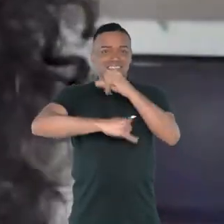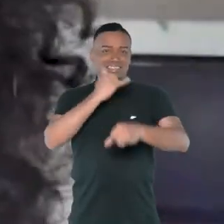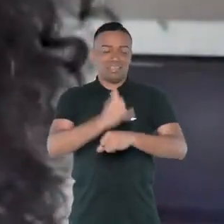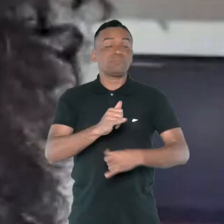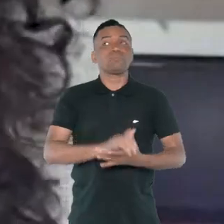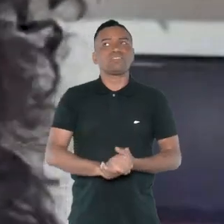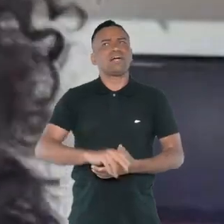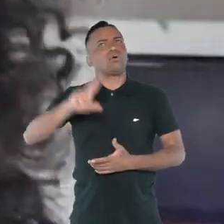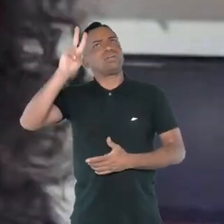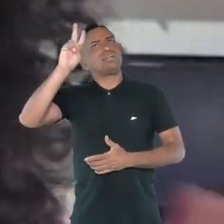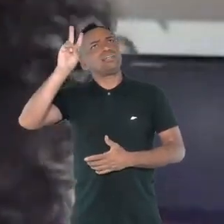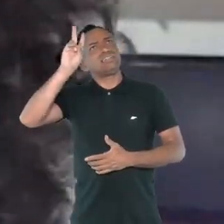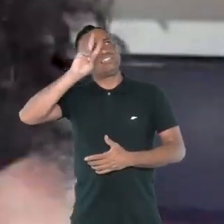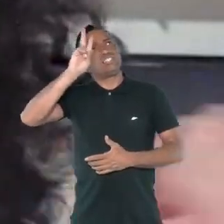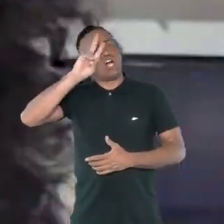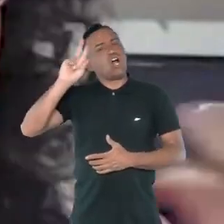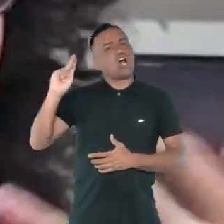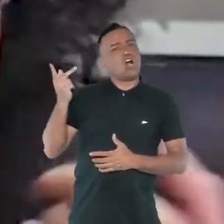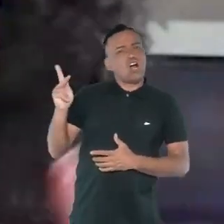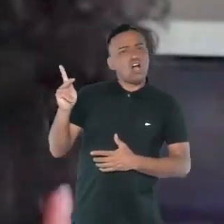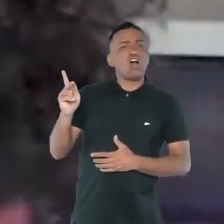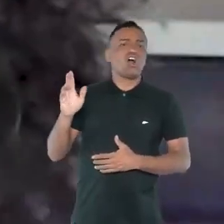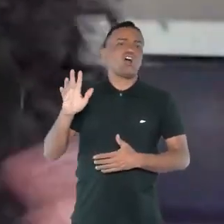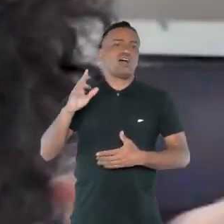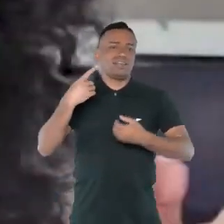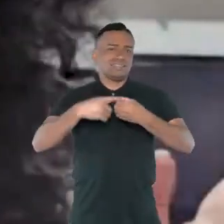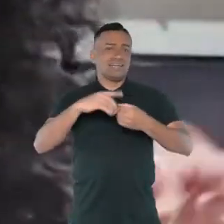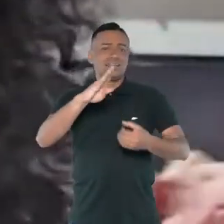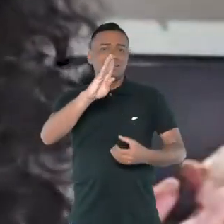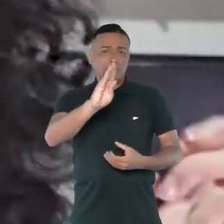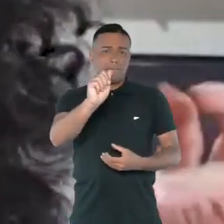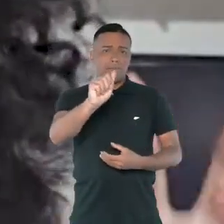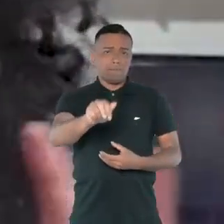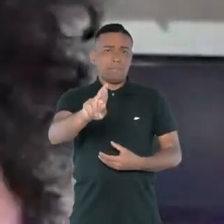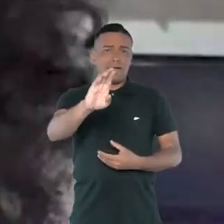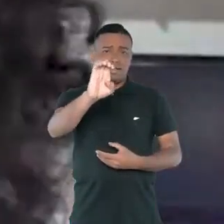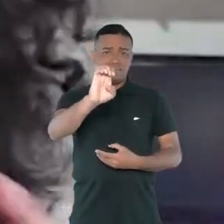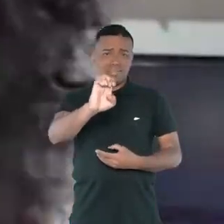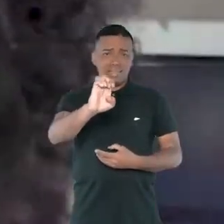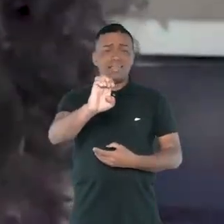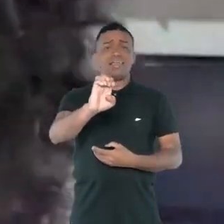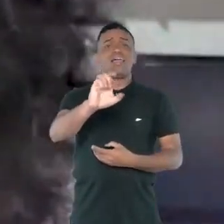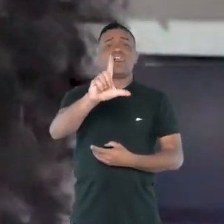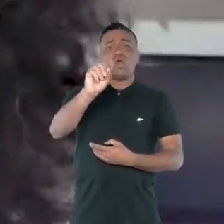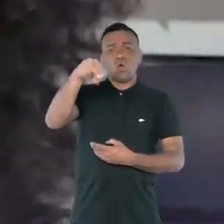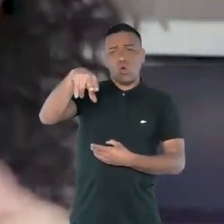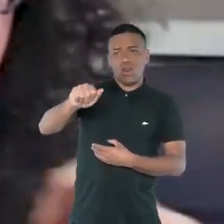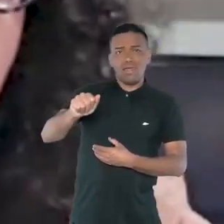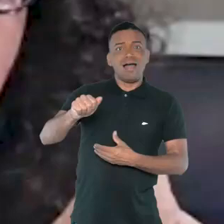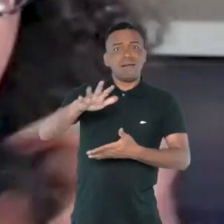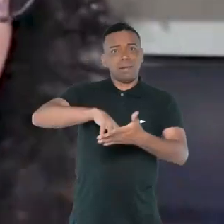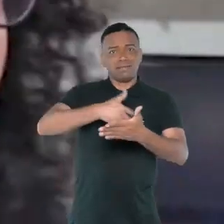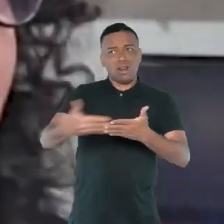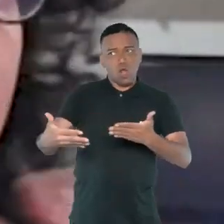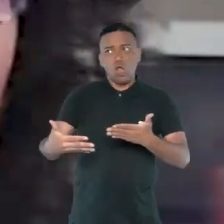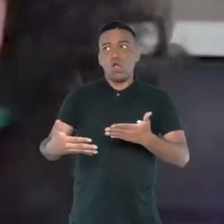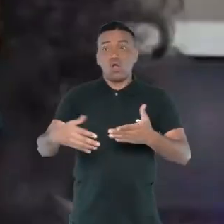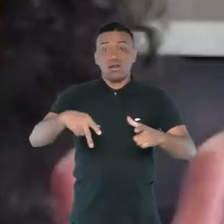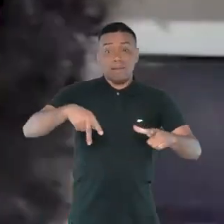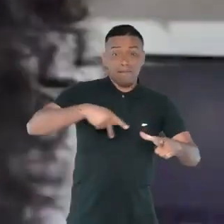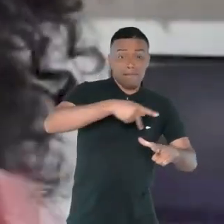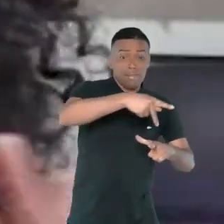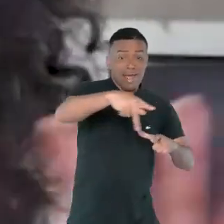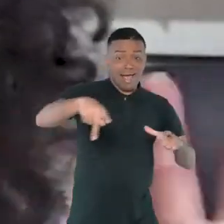Isso aos 11 anos. E fui pesquisando e fui a história de Barcelona, os lugares principais em Barcelona. Escolhi